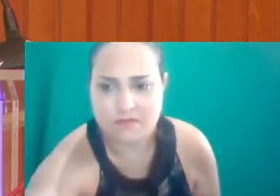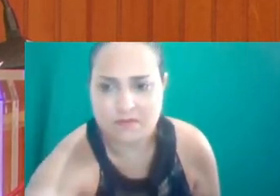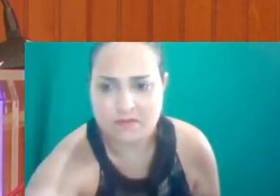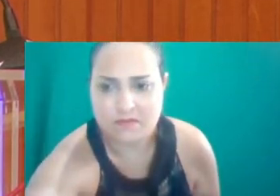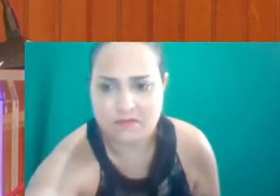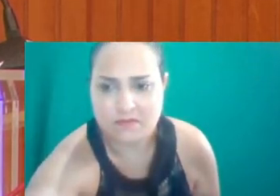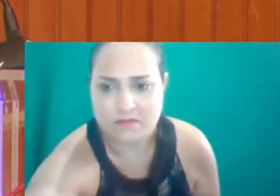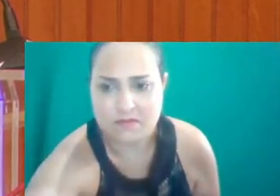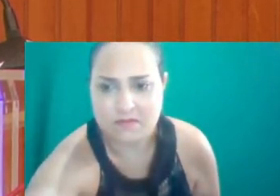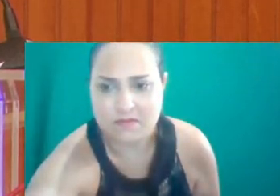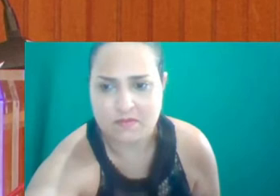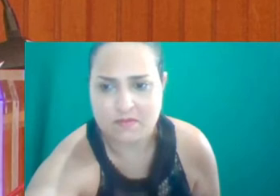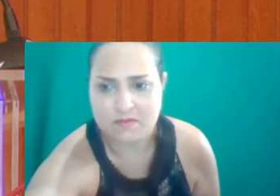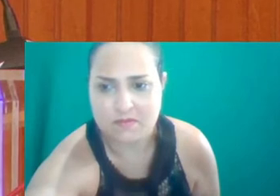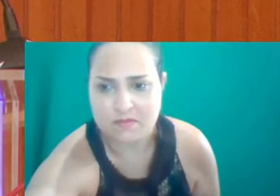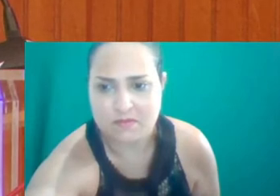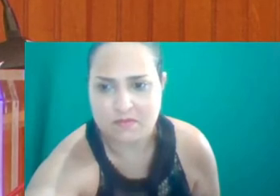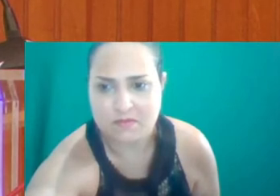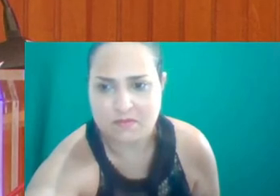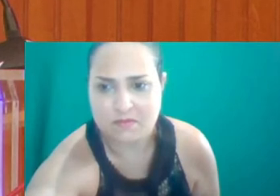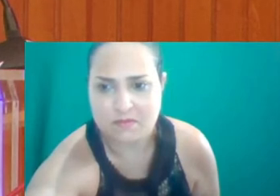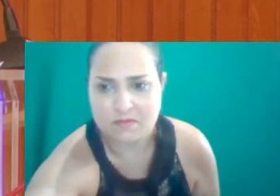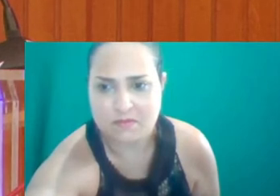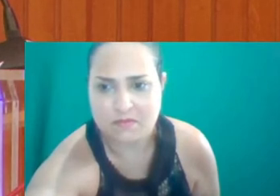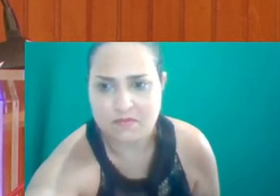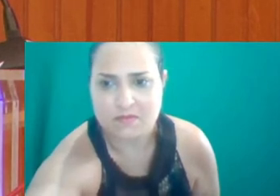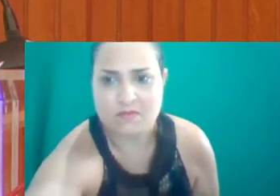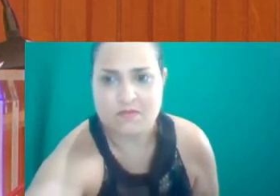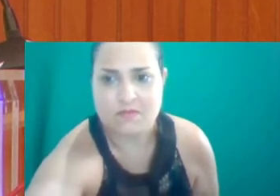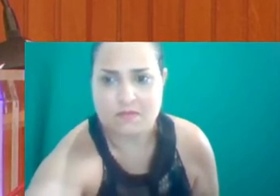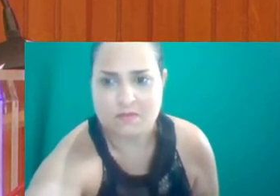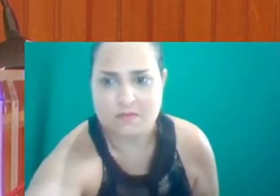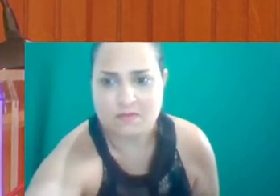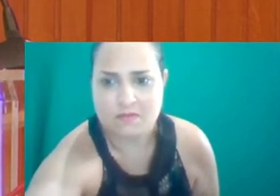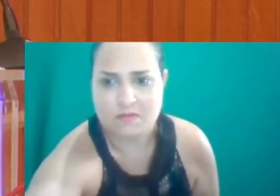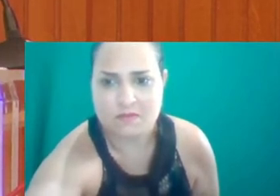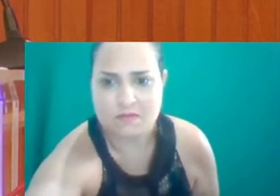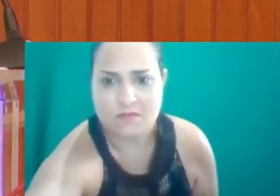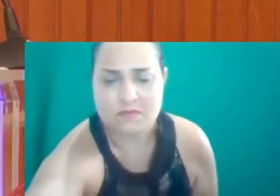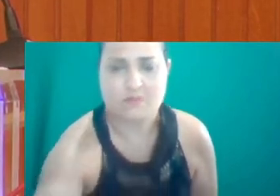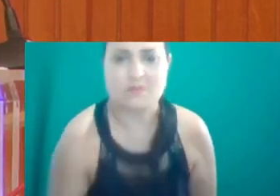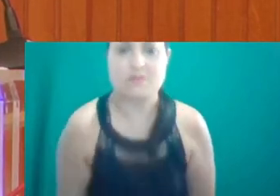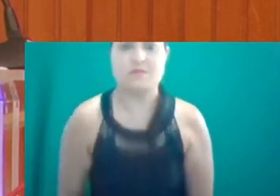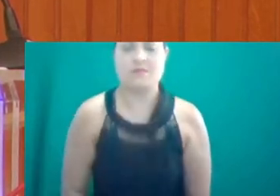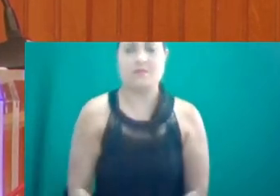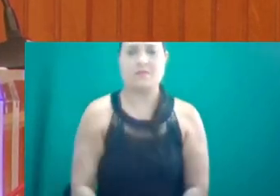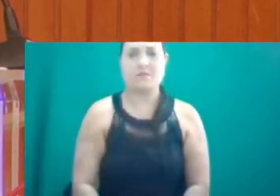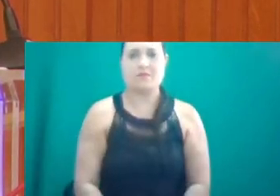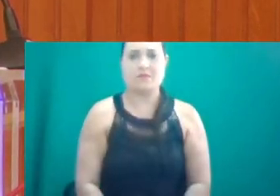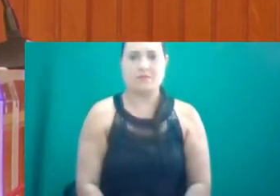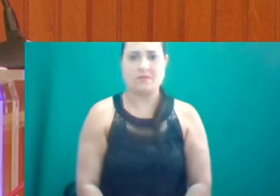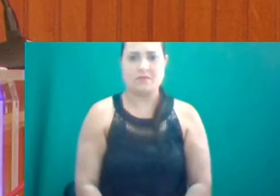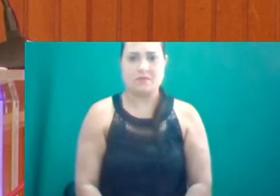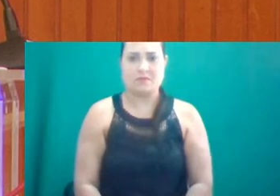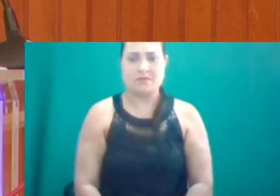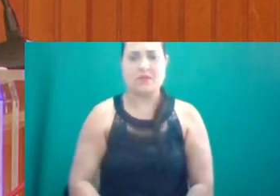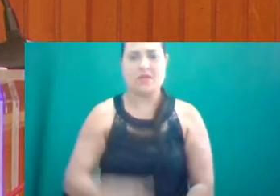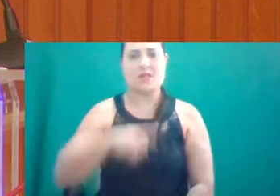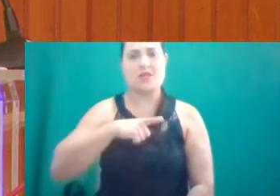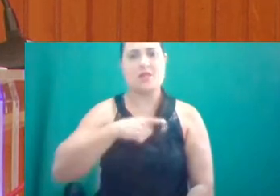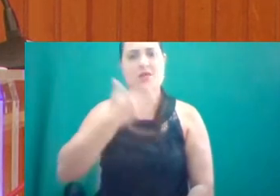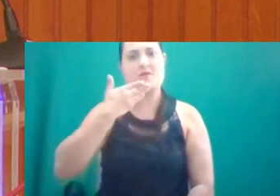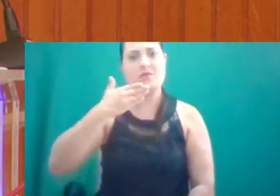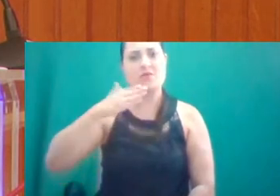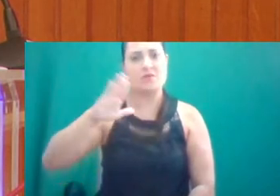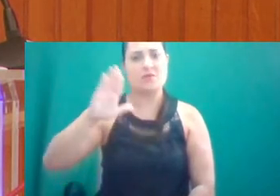Administração Pública, Joelândia Maria Cavalcante. Bacharelado em Agronomia, Tainá Ellen